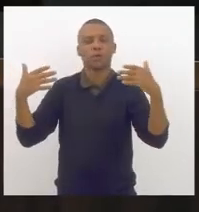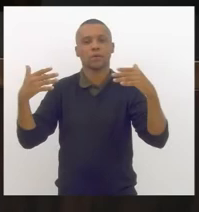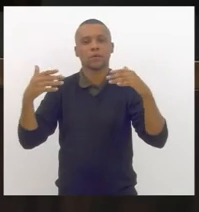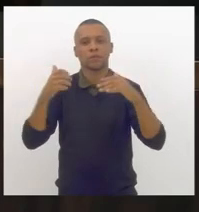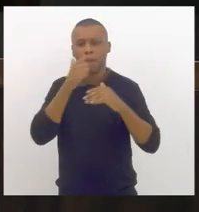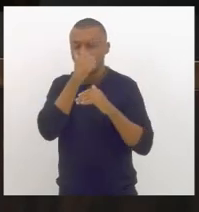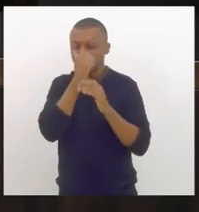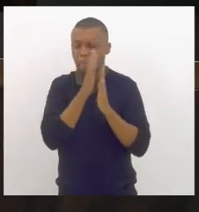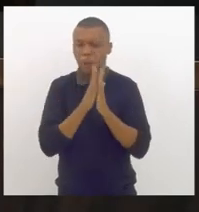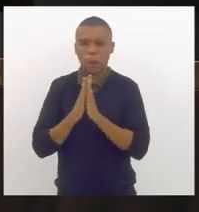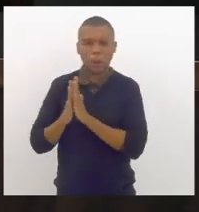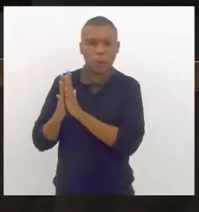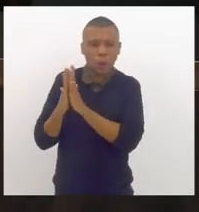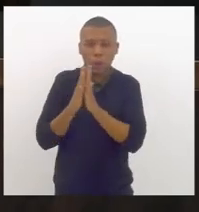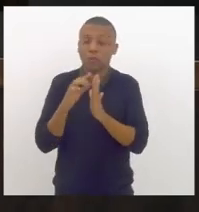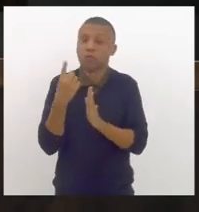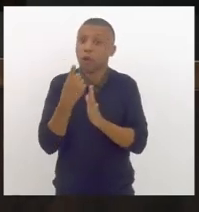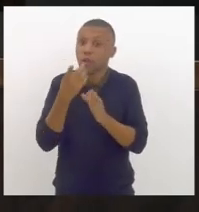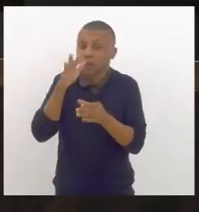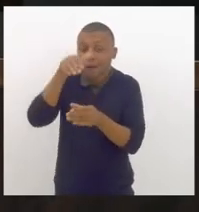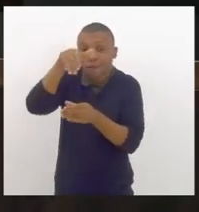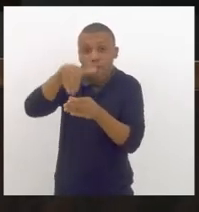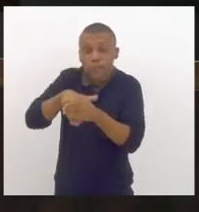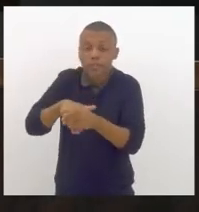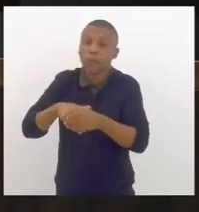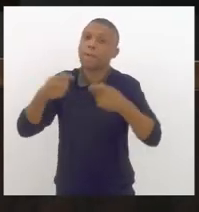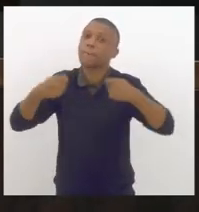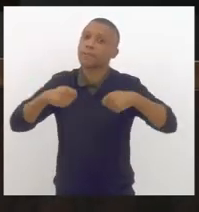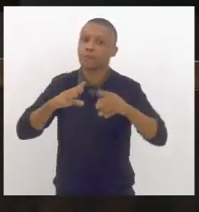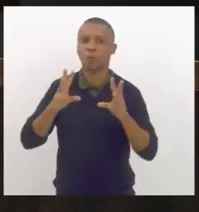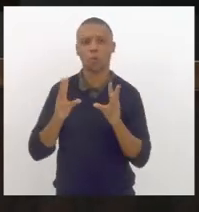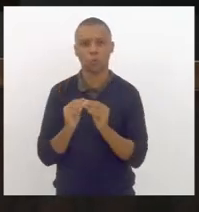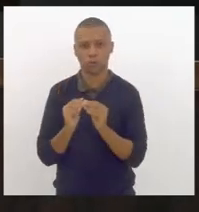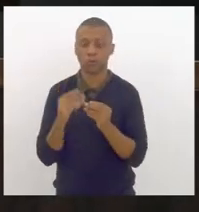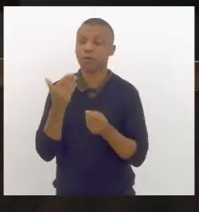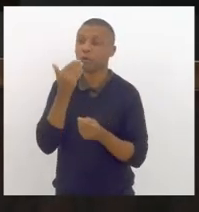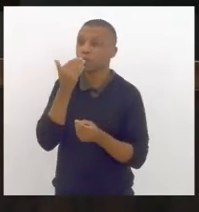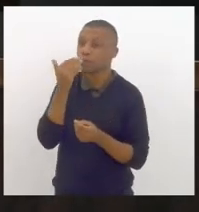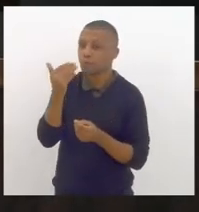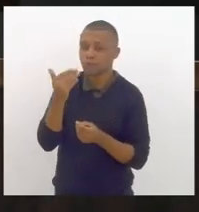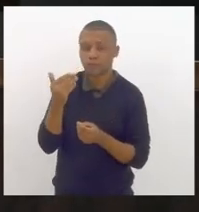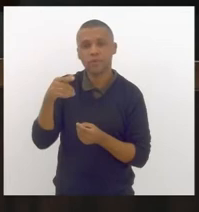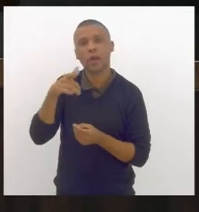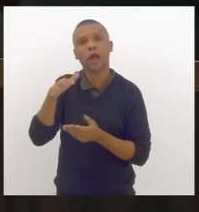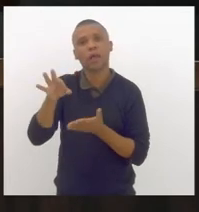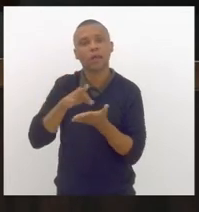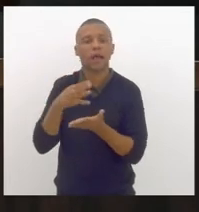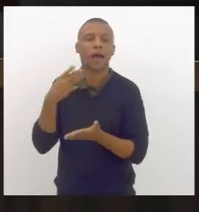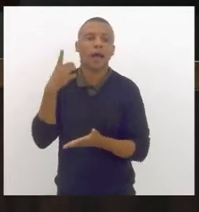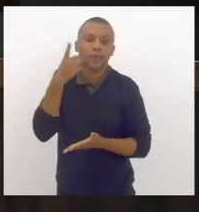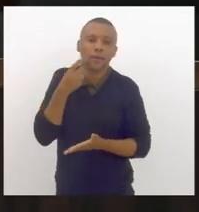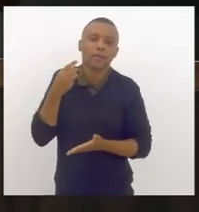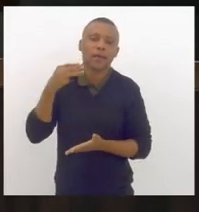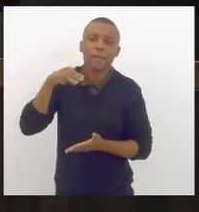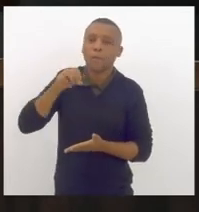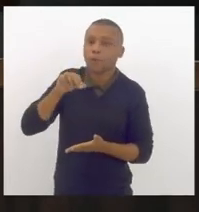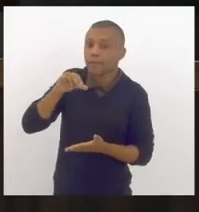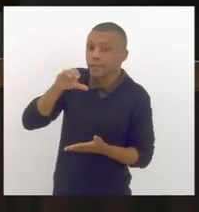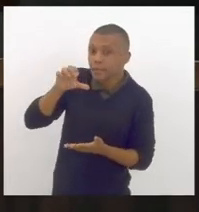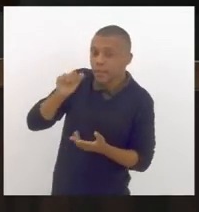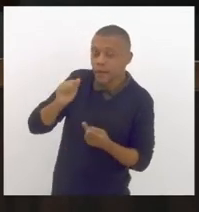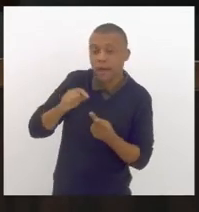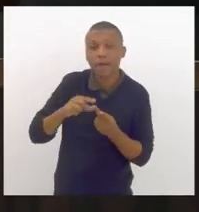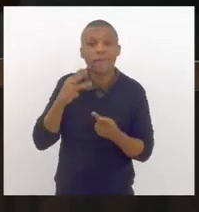Nós precisamos concluir a votação do projeto. Então, eu queria pedir, está inscrita a deputada Mônica, deputado Valdec, que